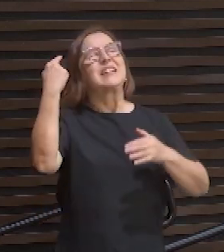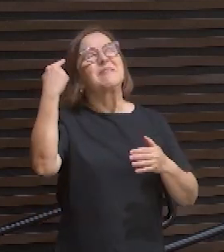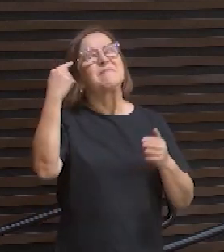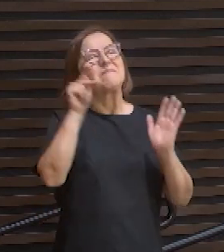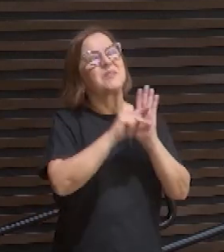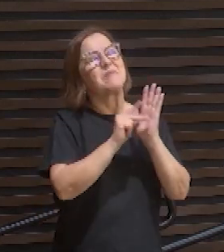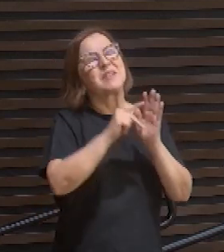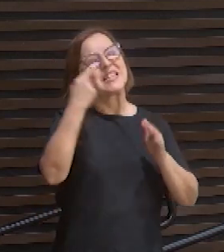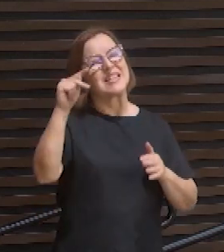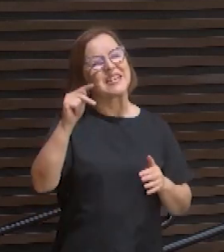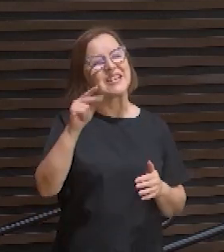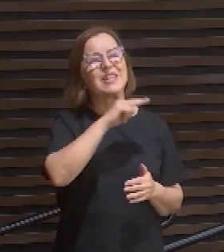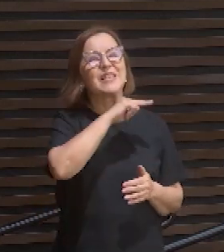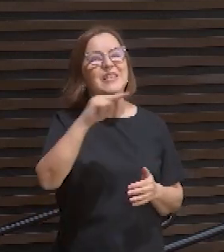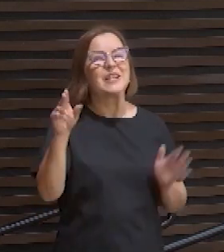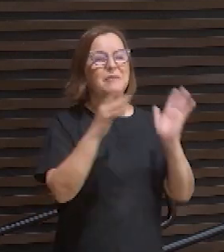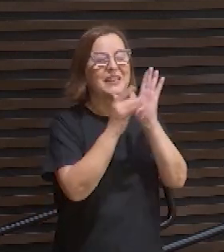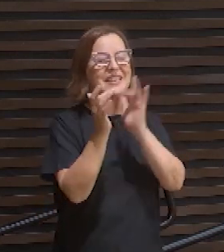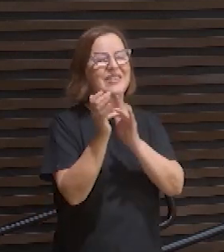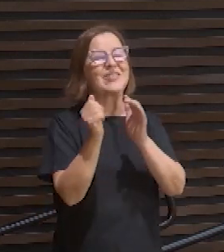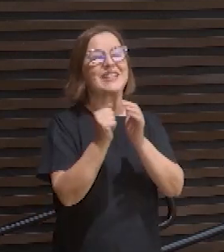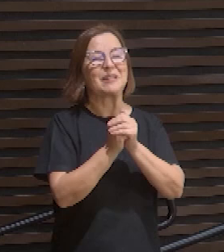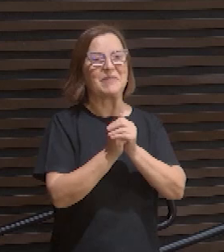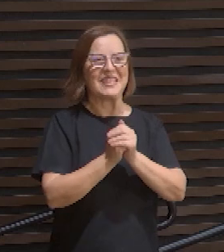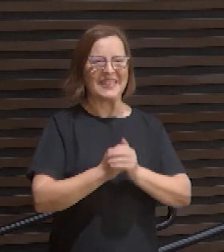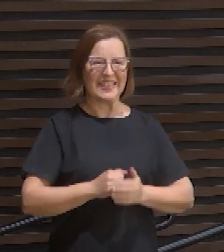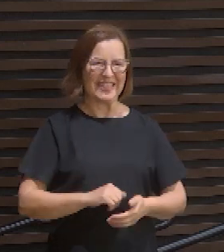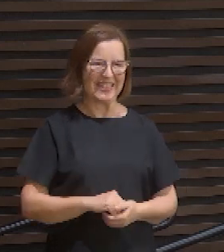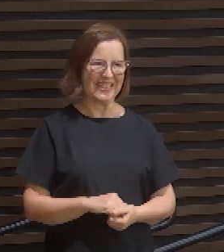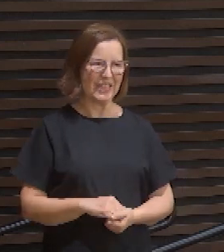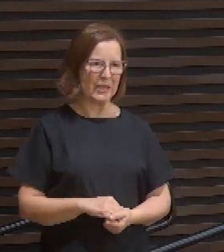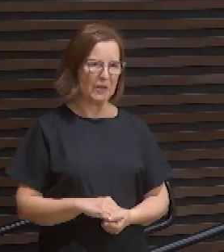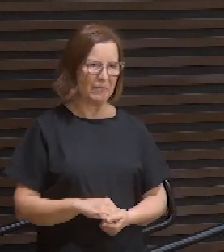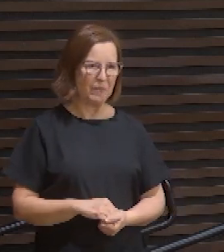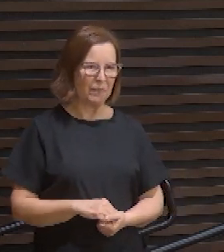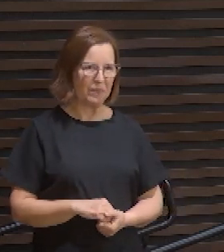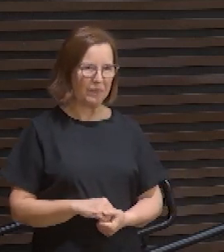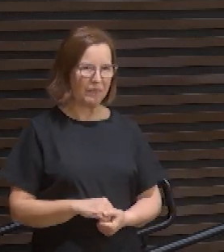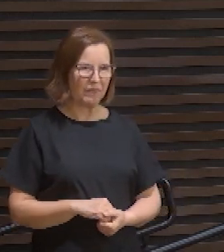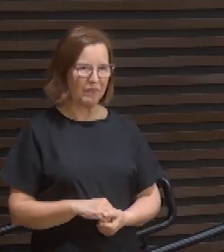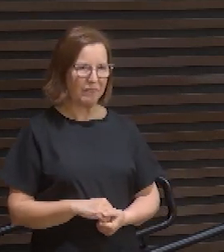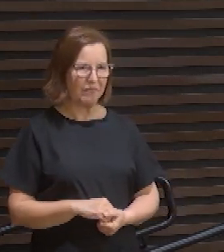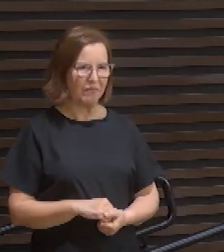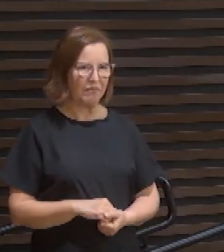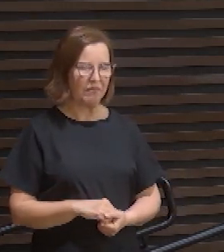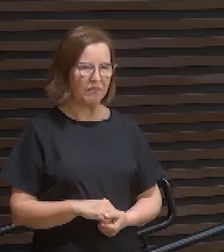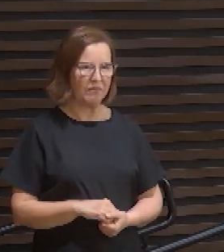dEle mesmo que nós oramos a Ti. Amém. Amém.